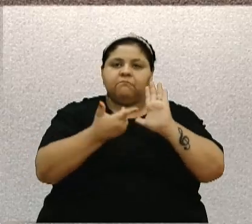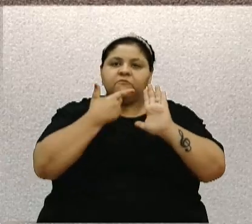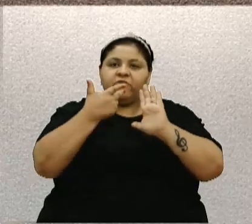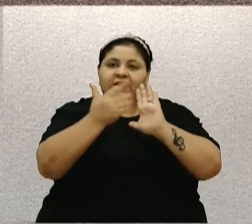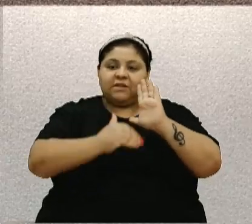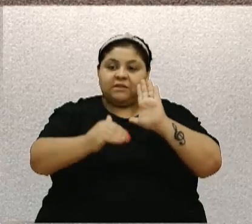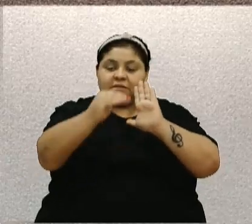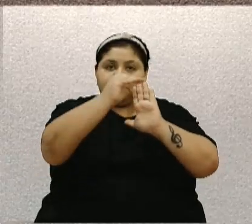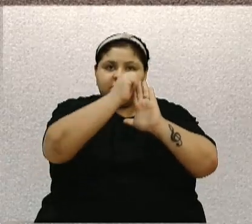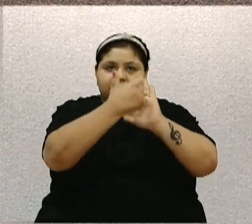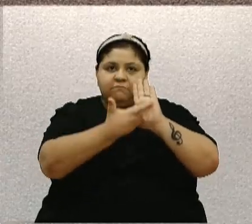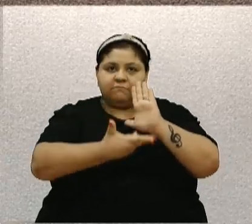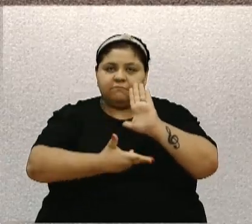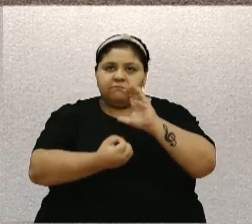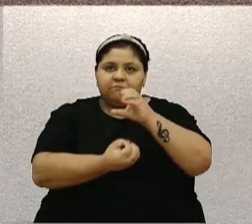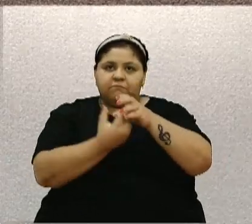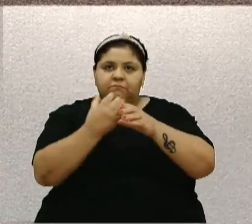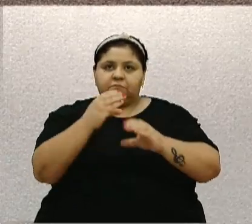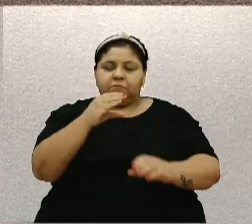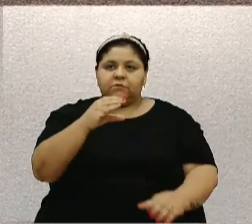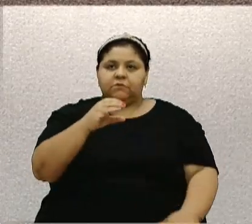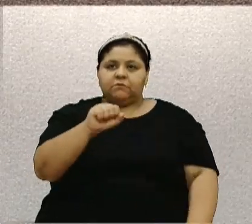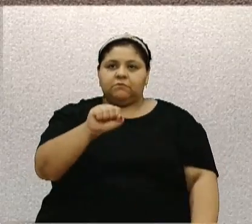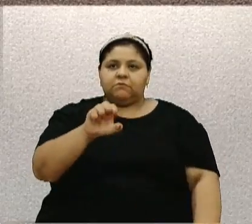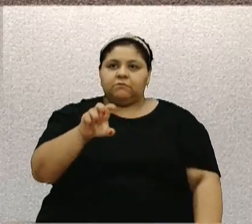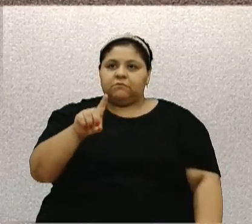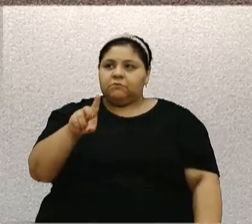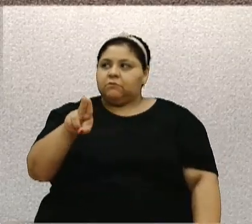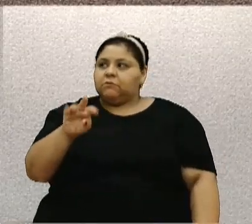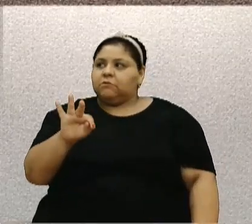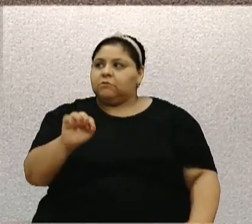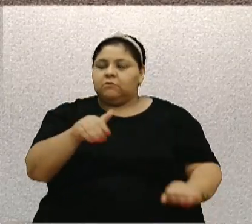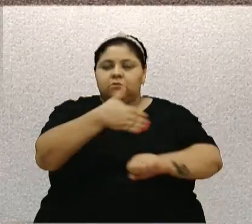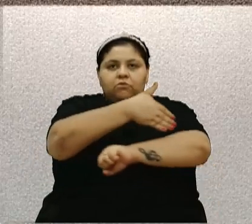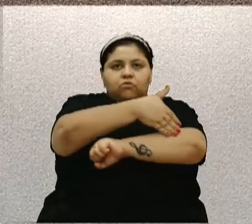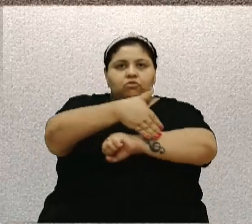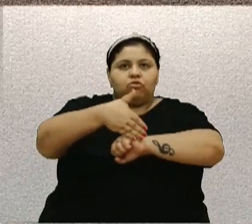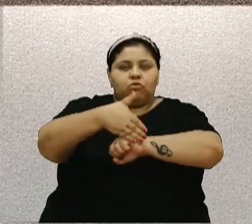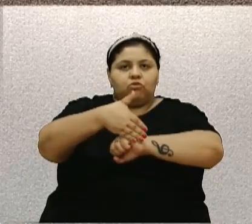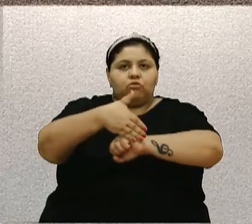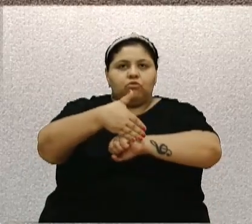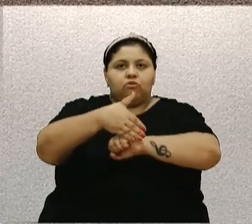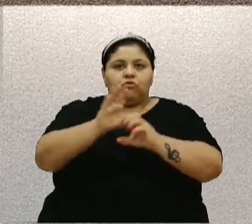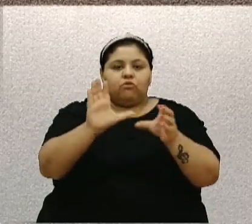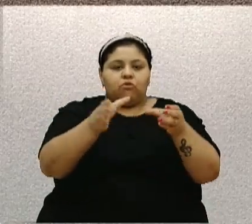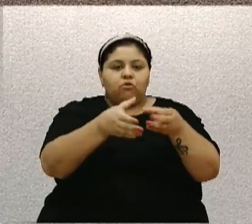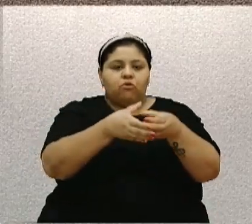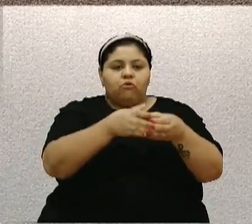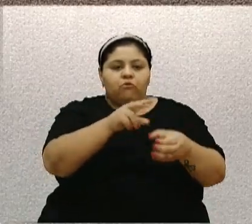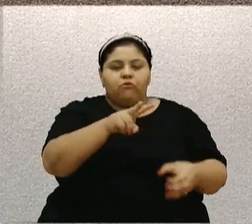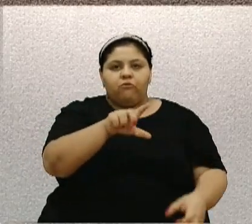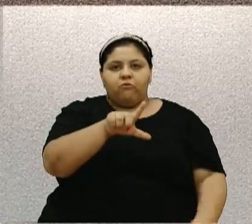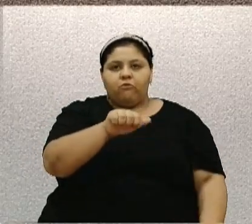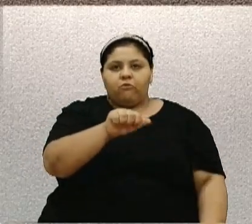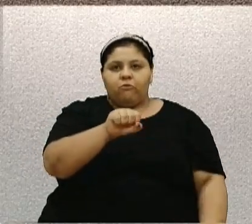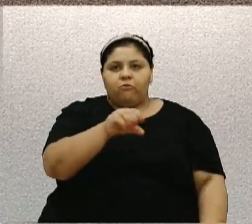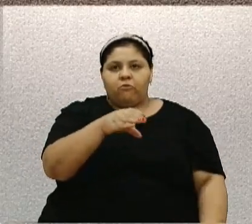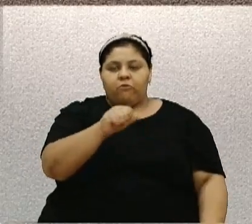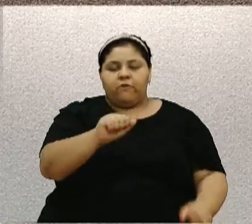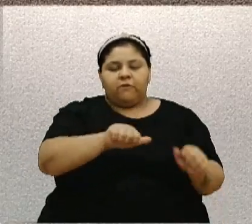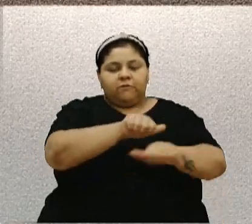acima, de autoria da SEDUT, que denomina a Via Pública Municipal do Distrito de Vila Seca como